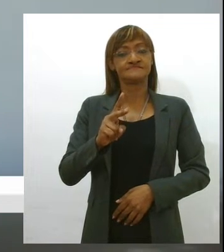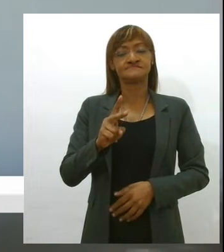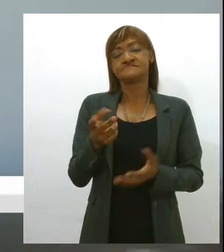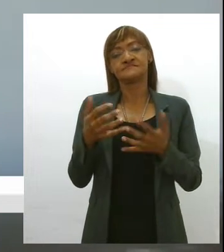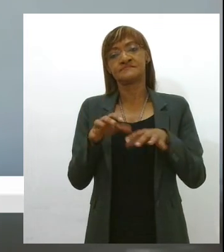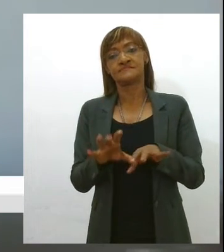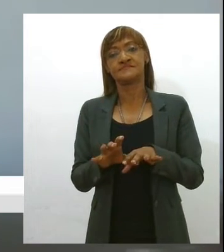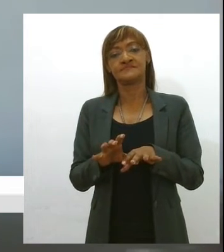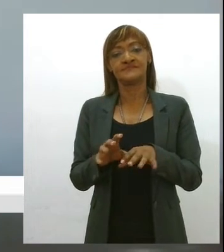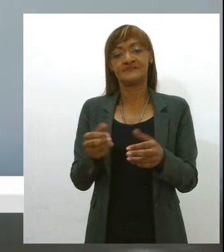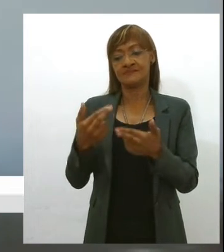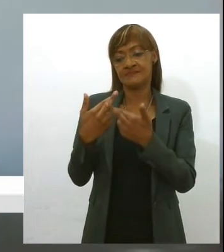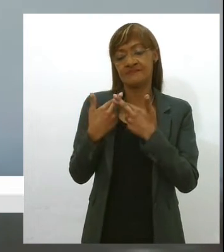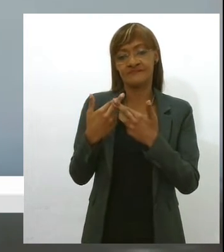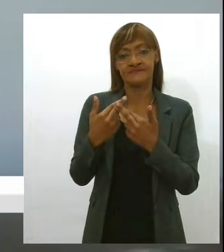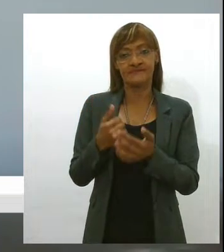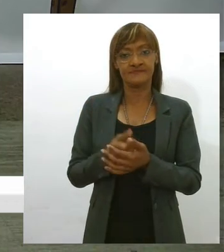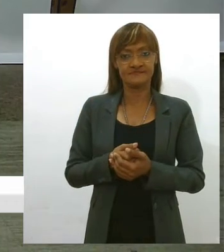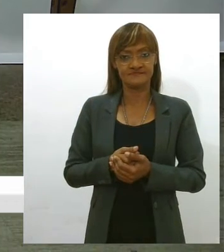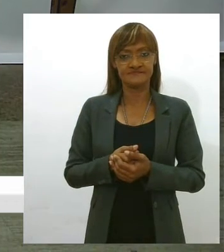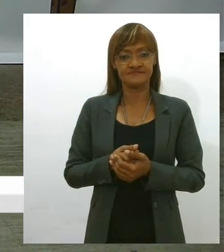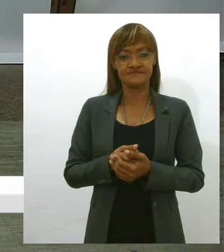assim. Massa.